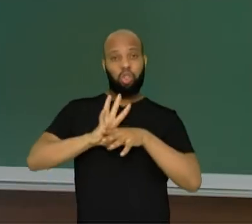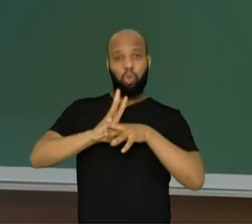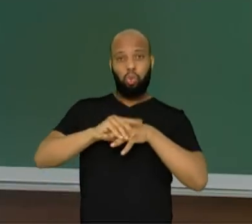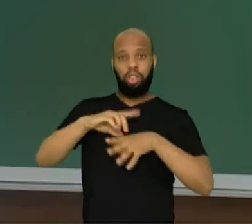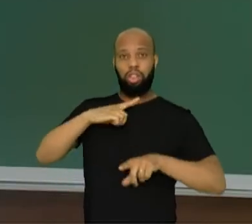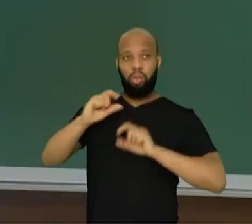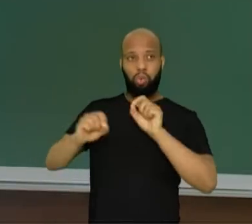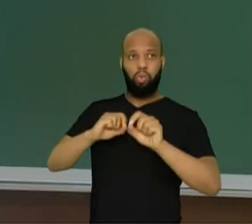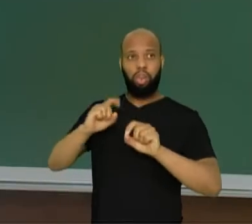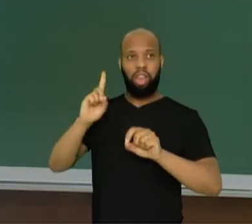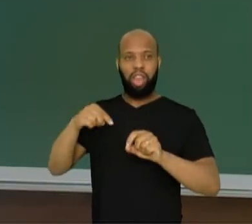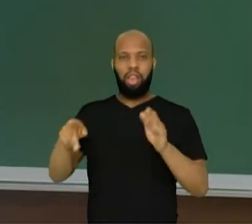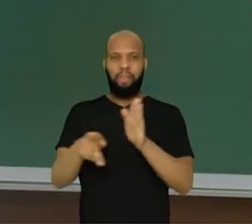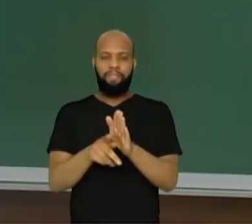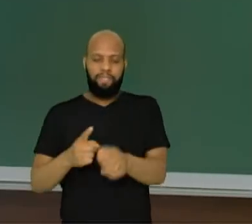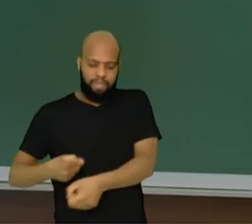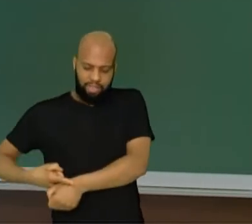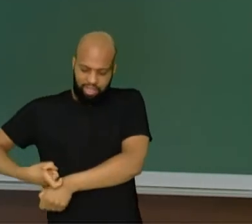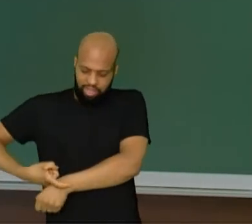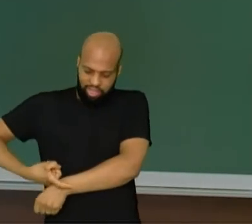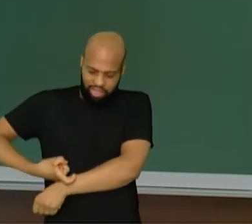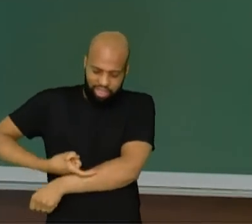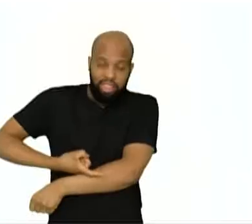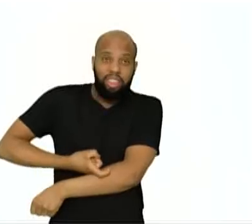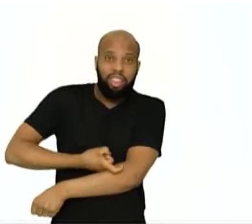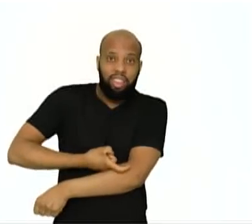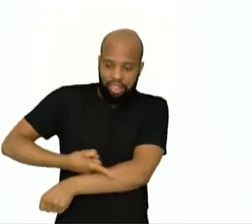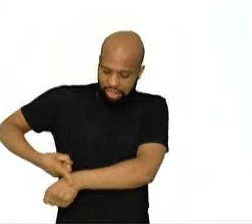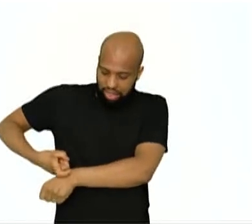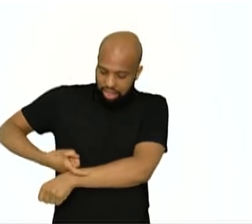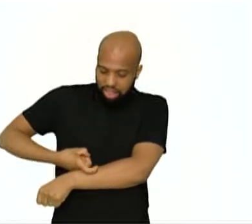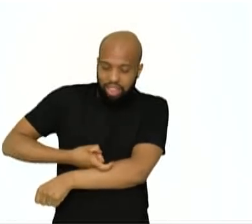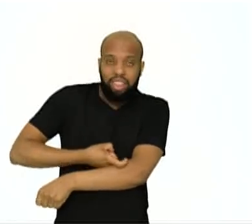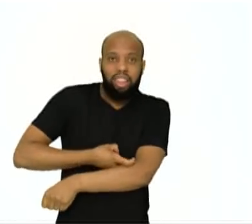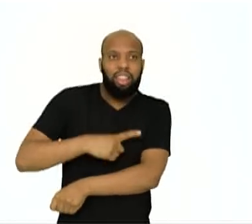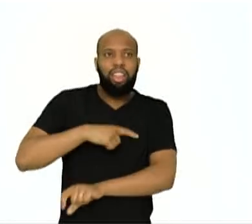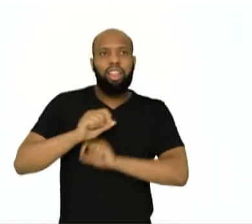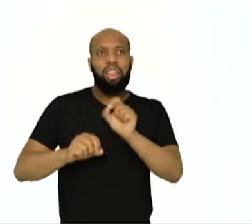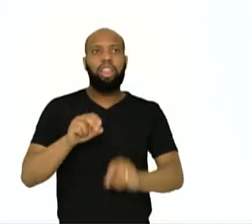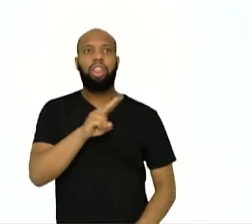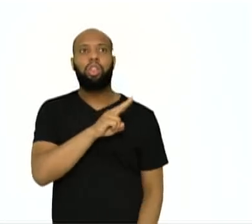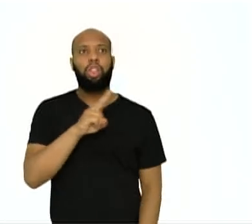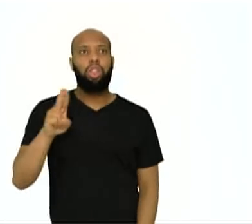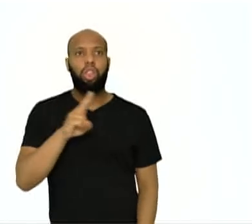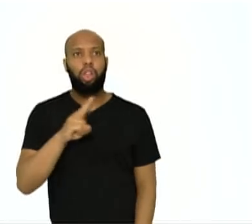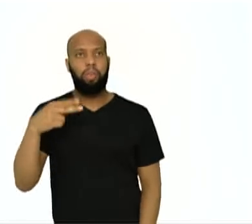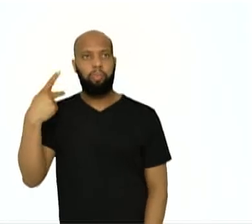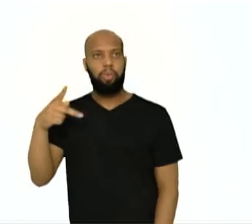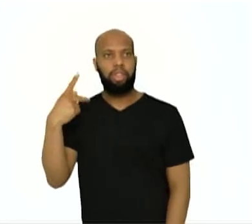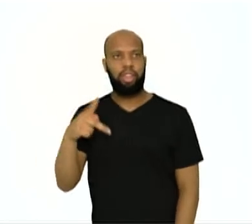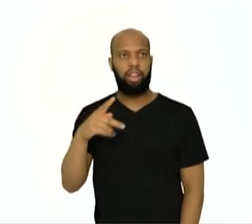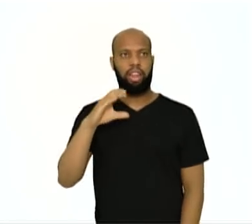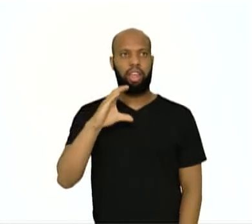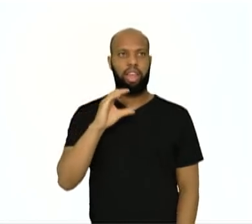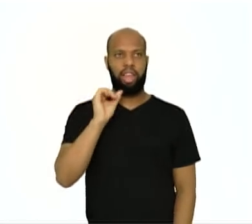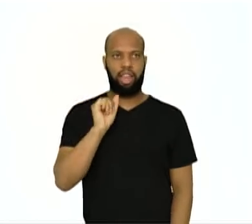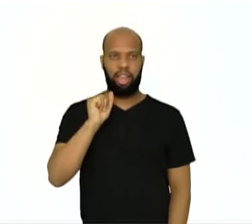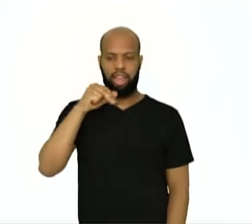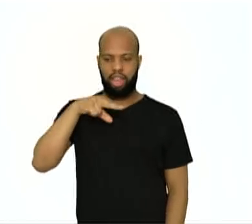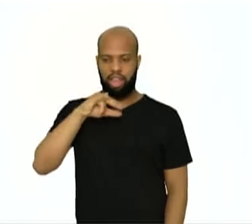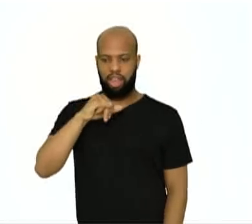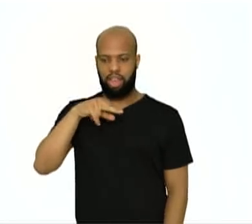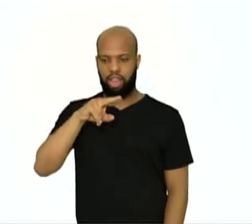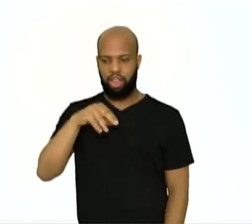associada ao bicho geográfico. Quem que causa? O Ancylostoma caninum ou o